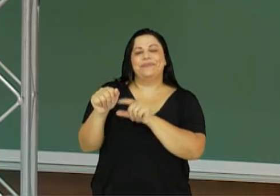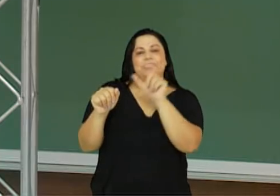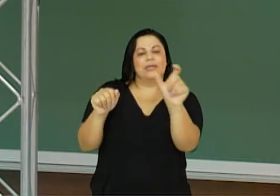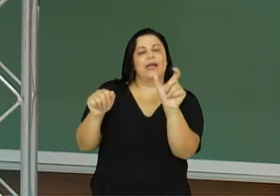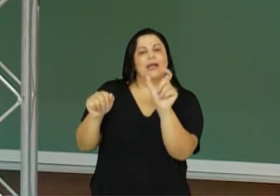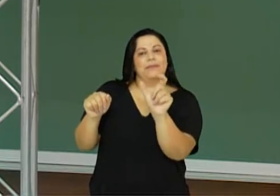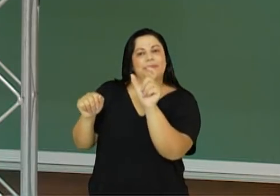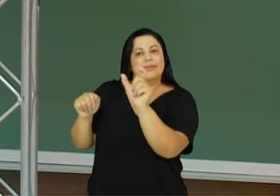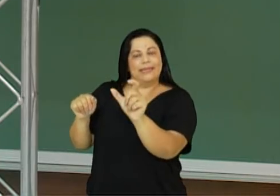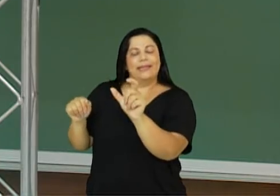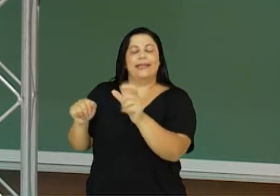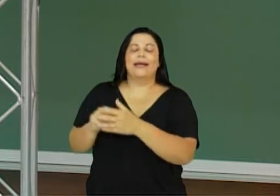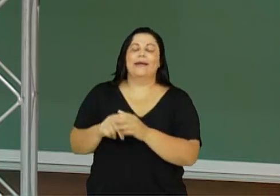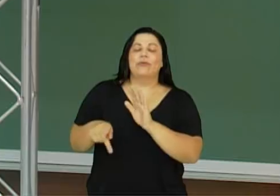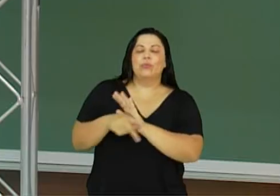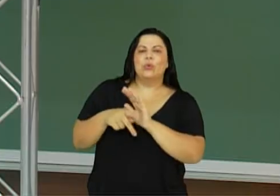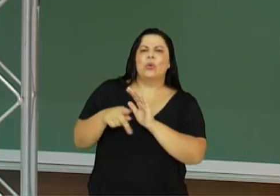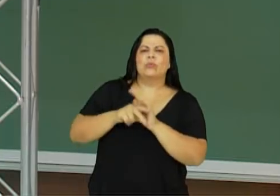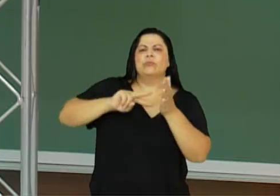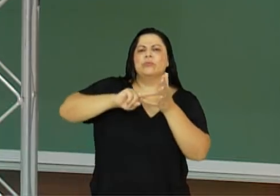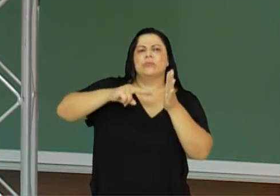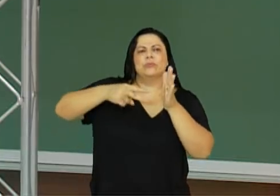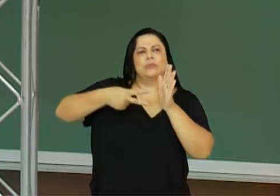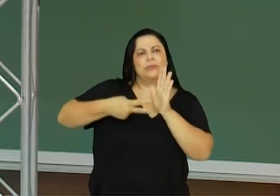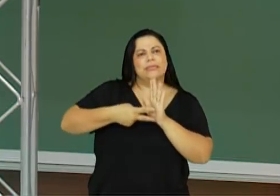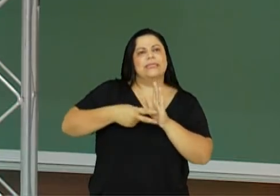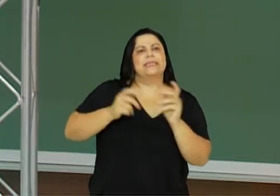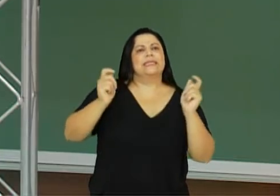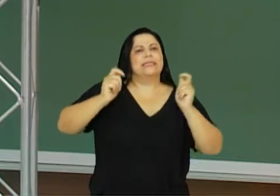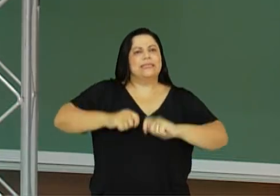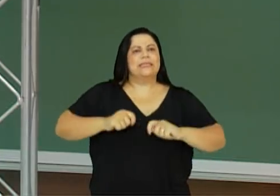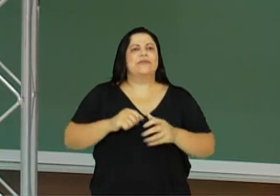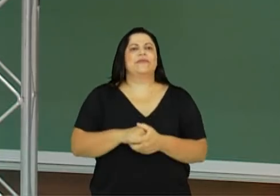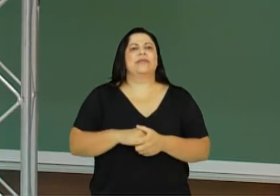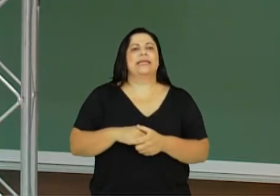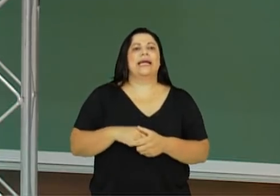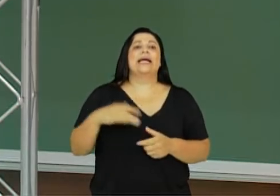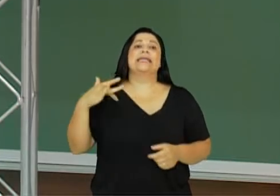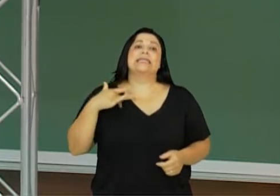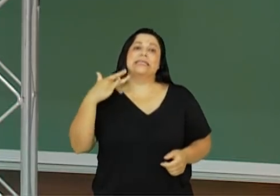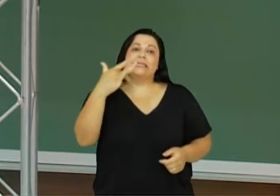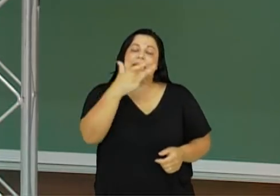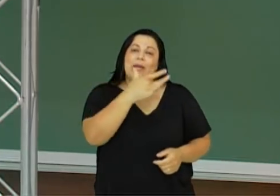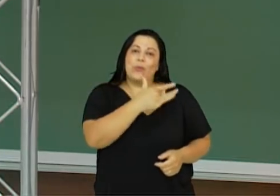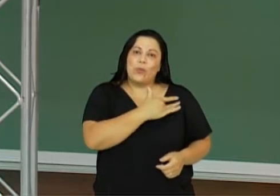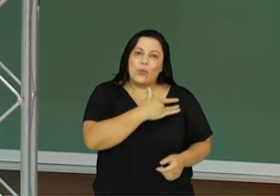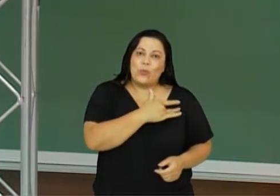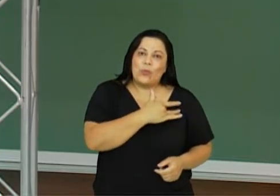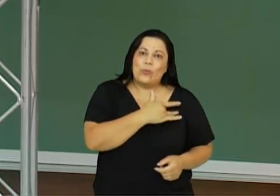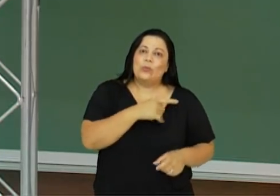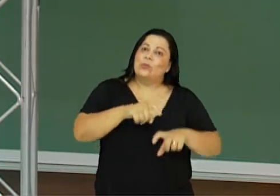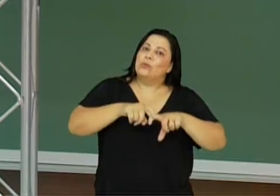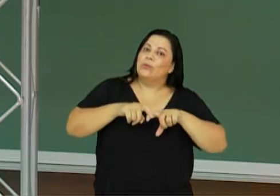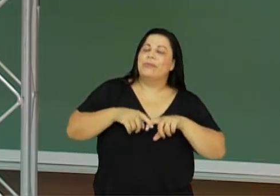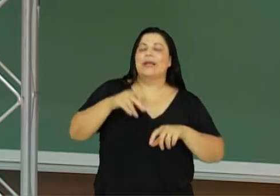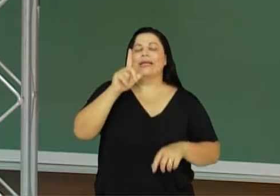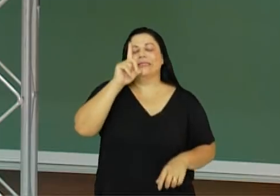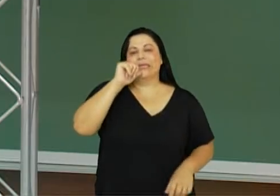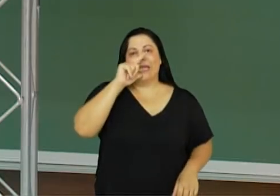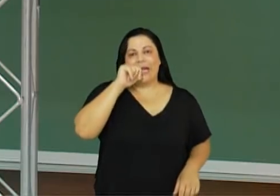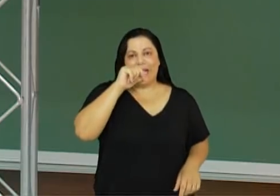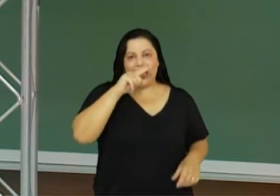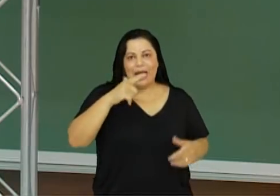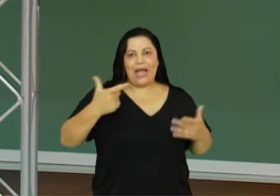em latim significa Sanitas per Aquam, que significa o que é? Saúde através da água,